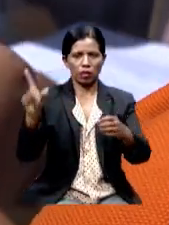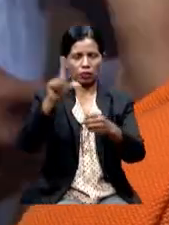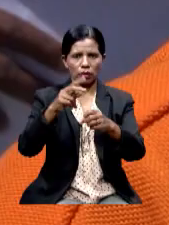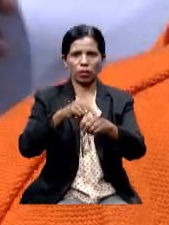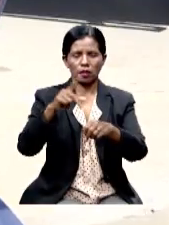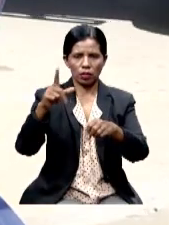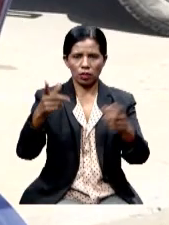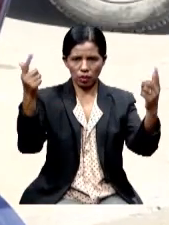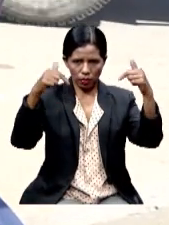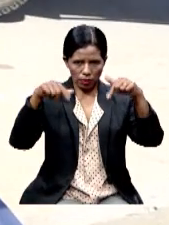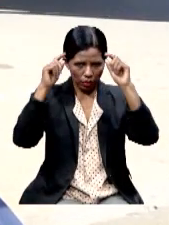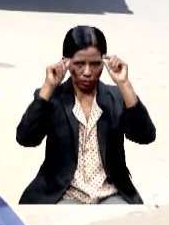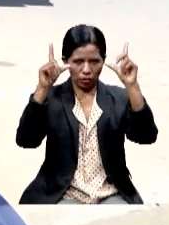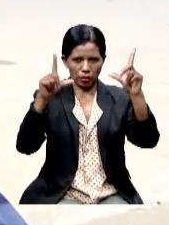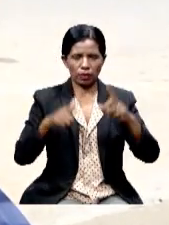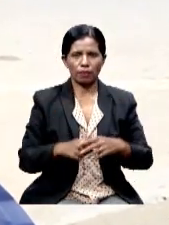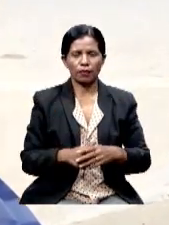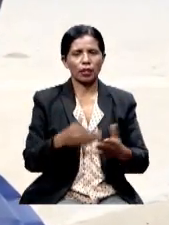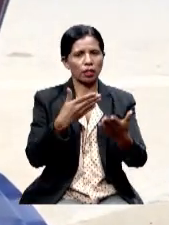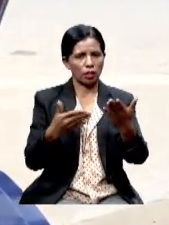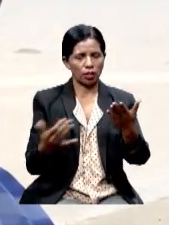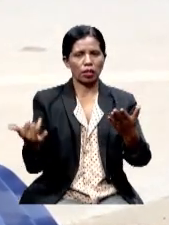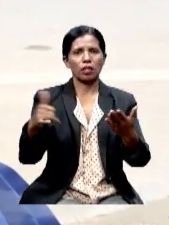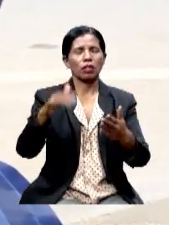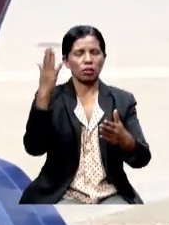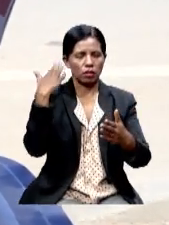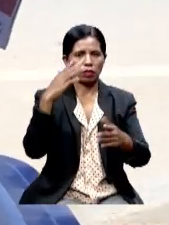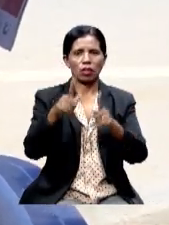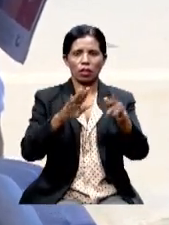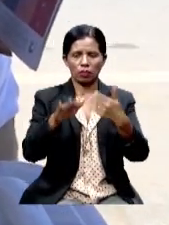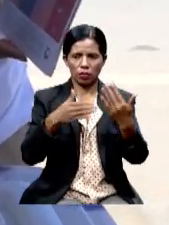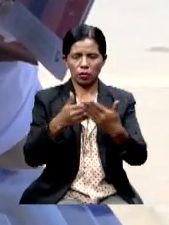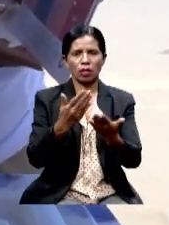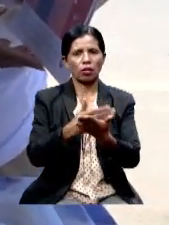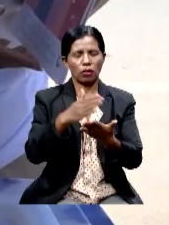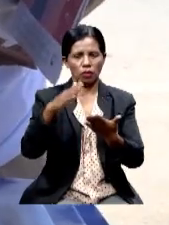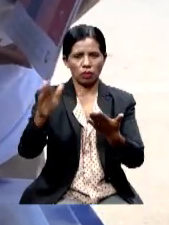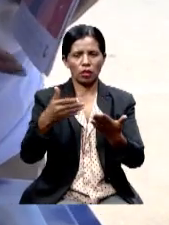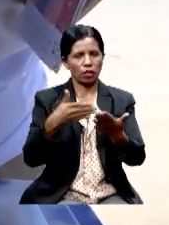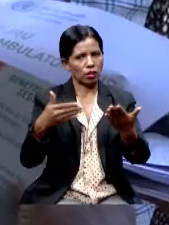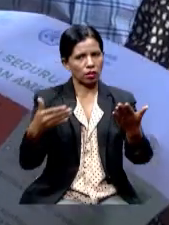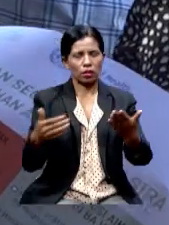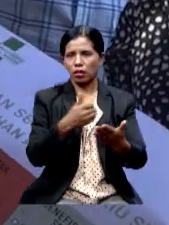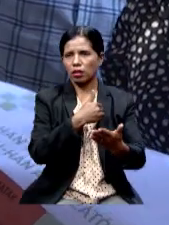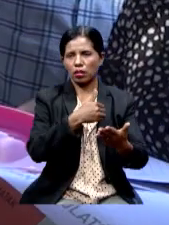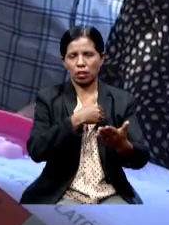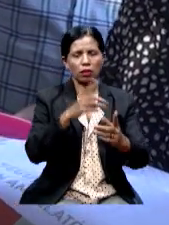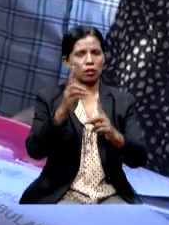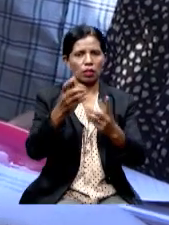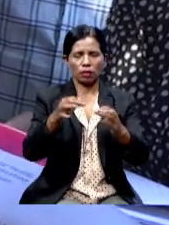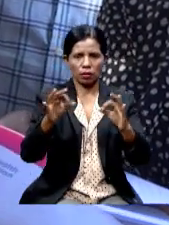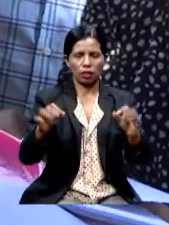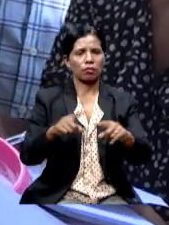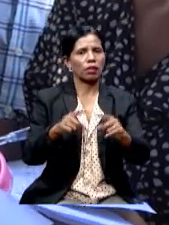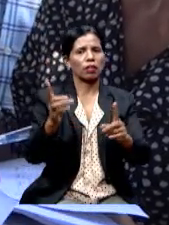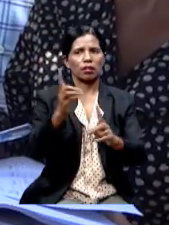nacional aceitou o Timor-Leste. Produto irá que nebe antes ne comunidade Sira Sosa e a produto balon se dá o expirado, mas be produto